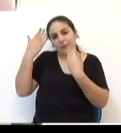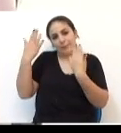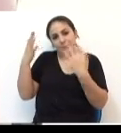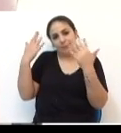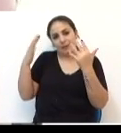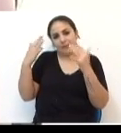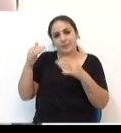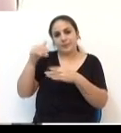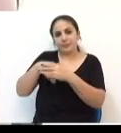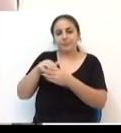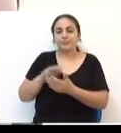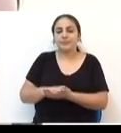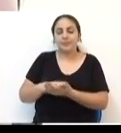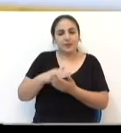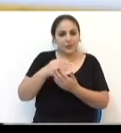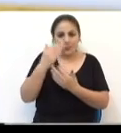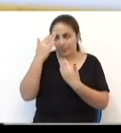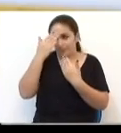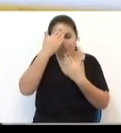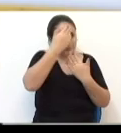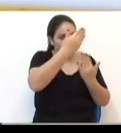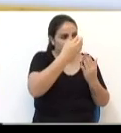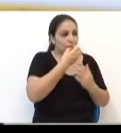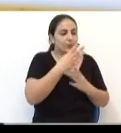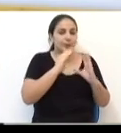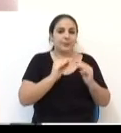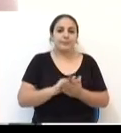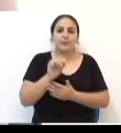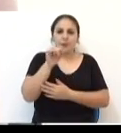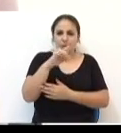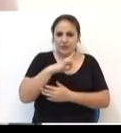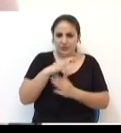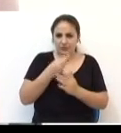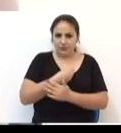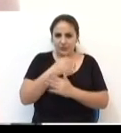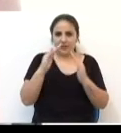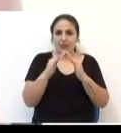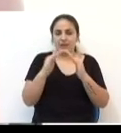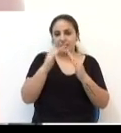noite e parabéns então pela eleição. Muito obrigado, boa noite. E você